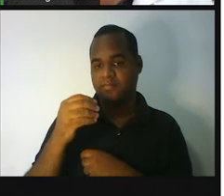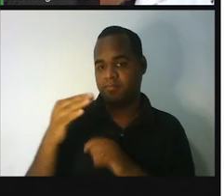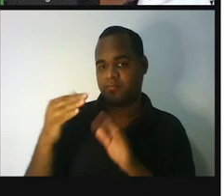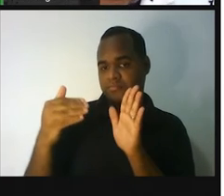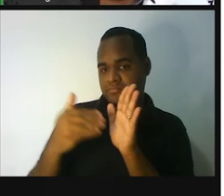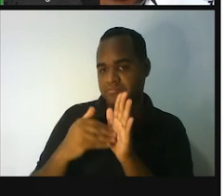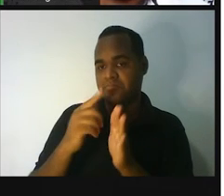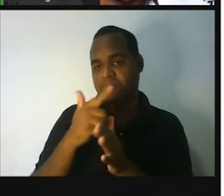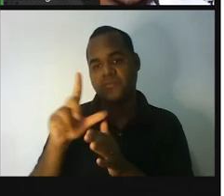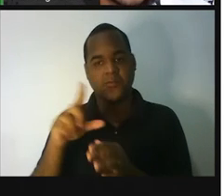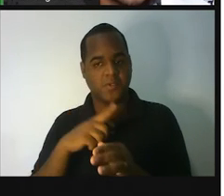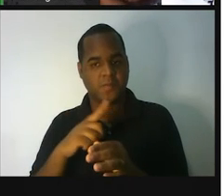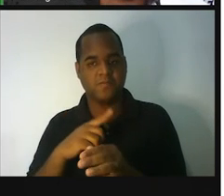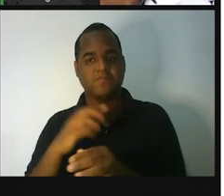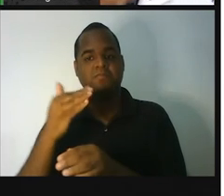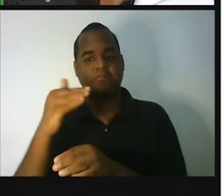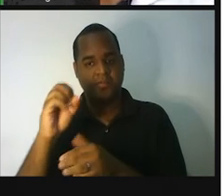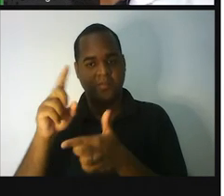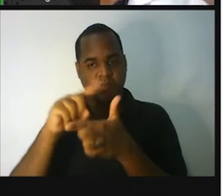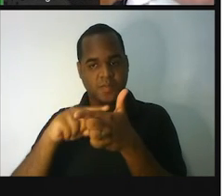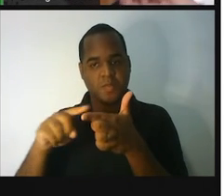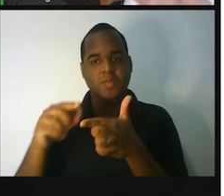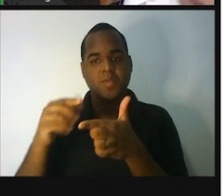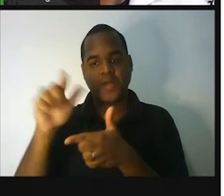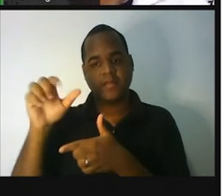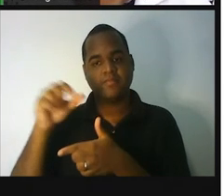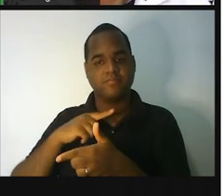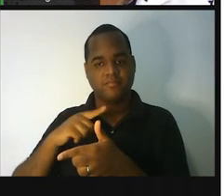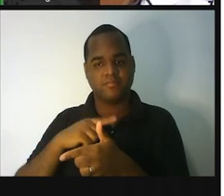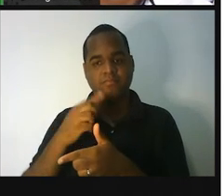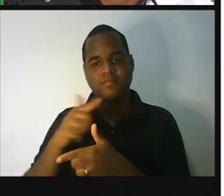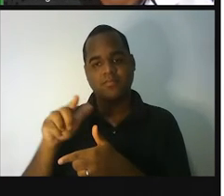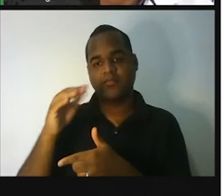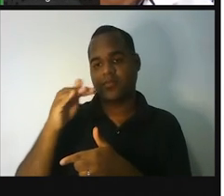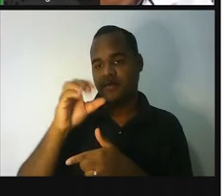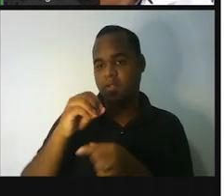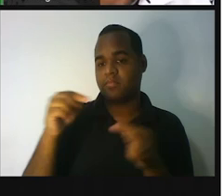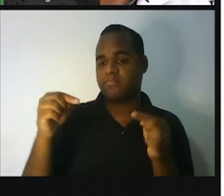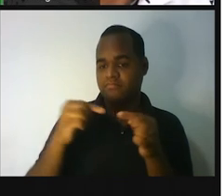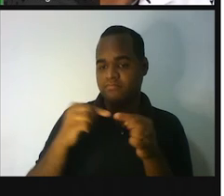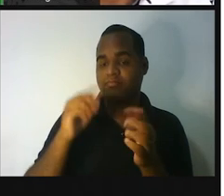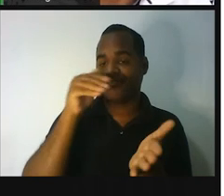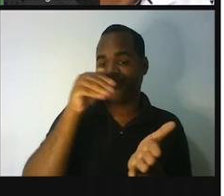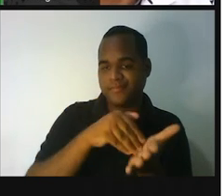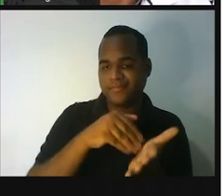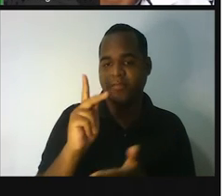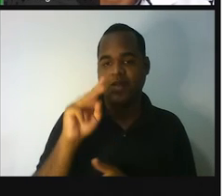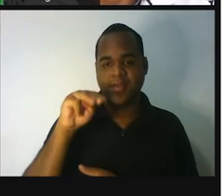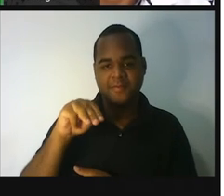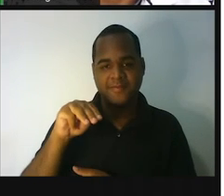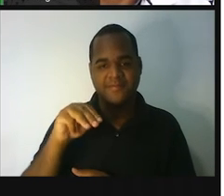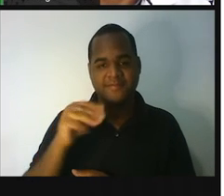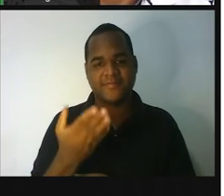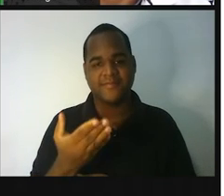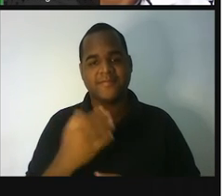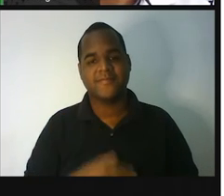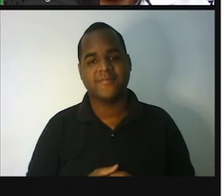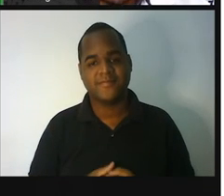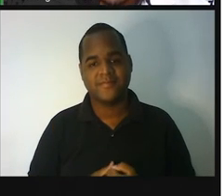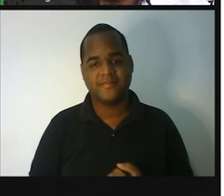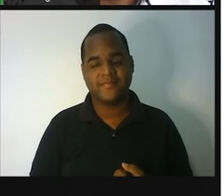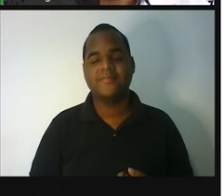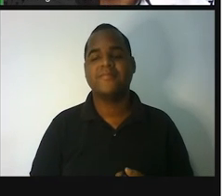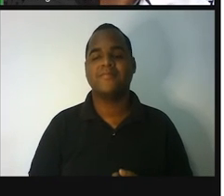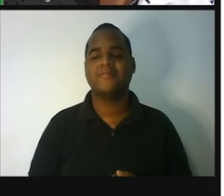outra estado de vídeo por pede as coisas resultados isso você vai fazer até chegar aqui nos quilômetros porque eles tinha que